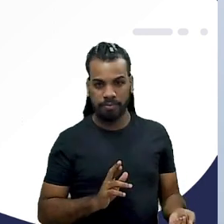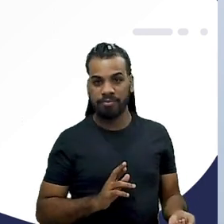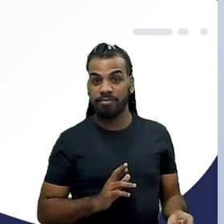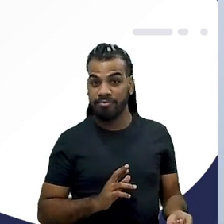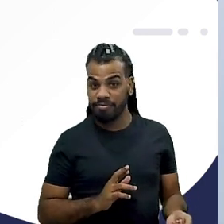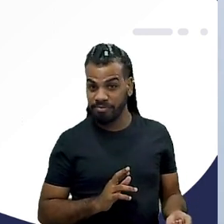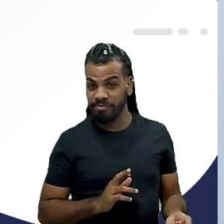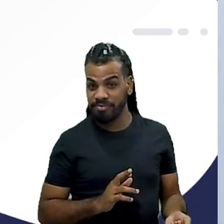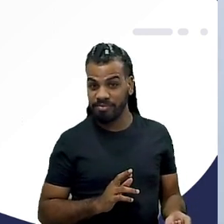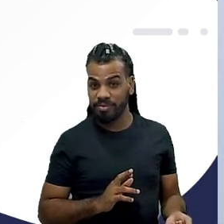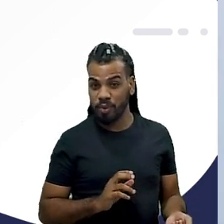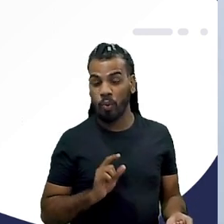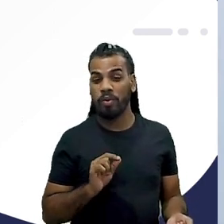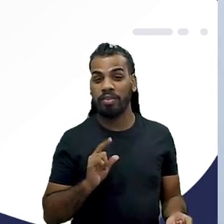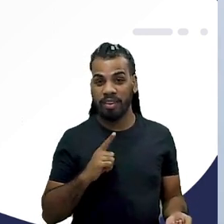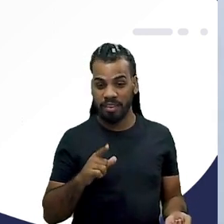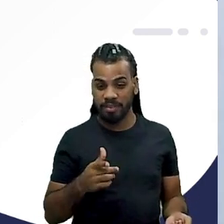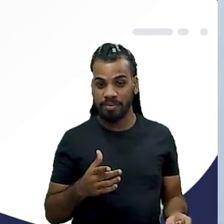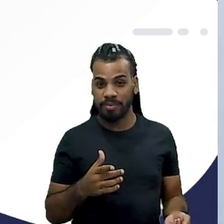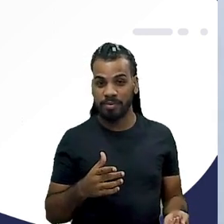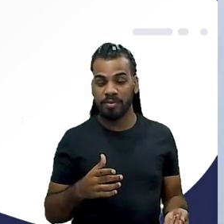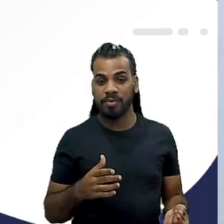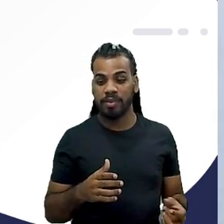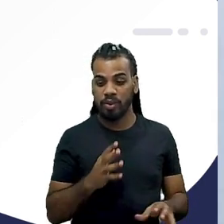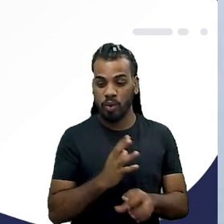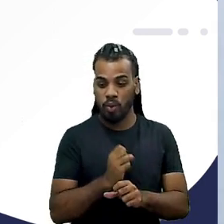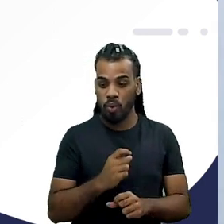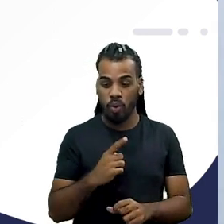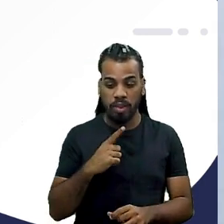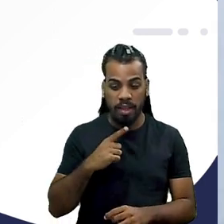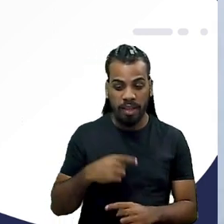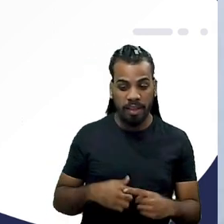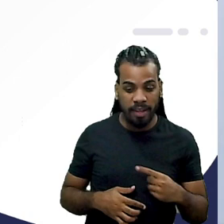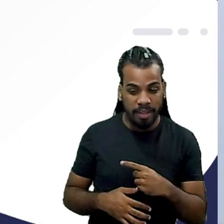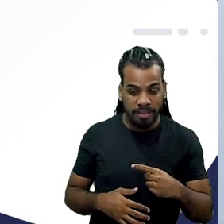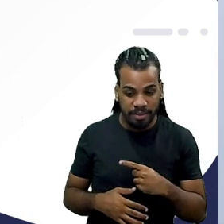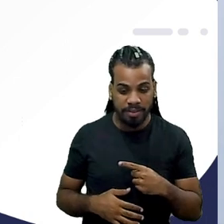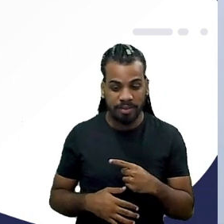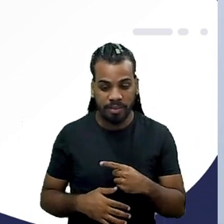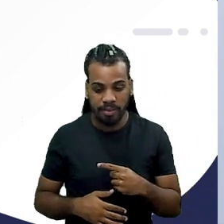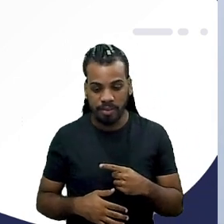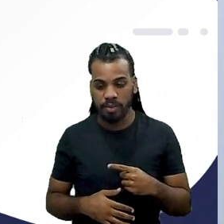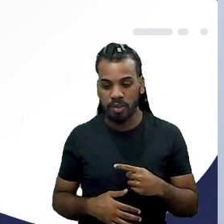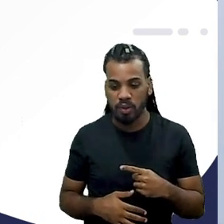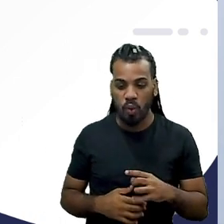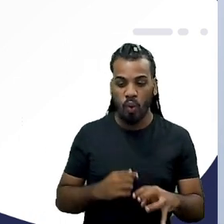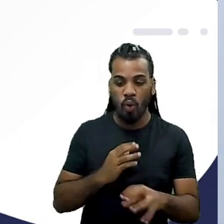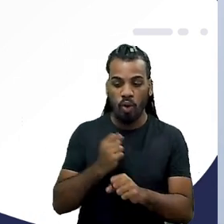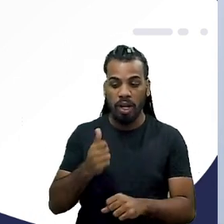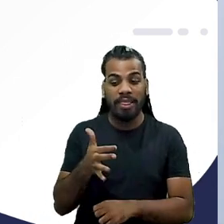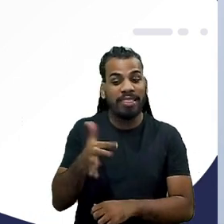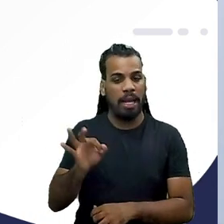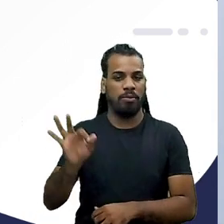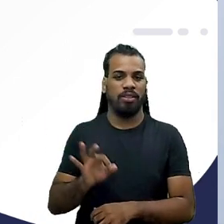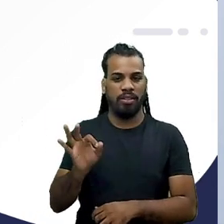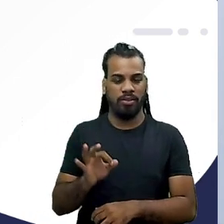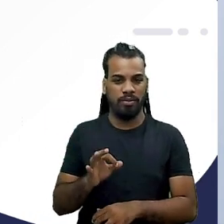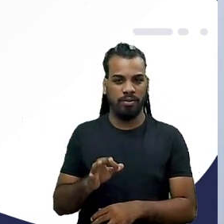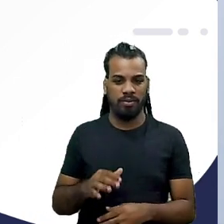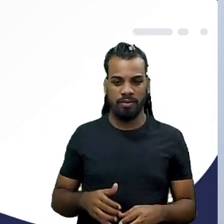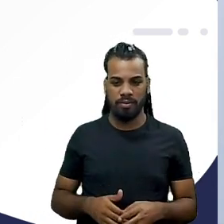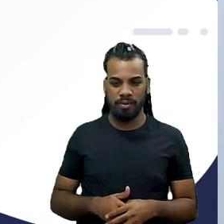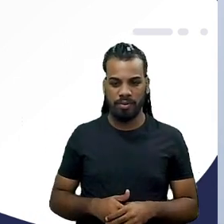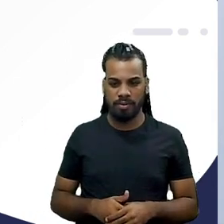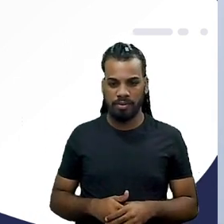a gente observou aí? E o lucro dele está muito claro ali, ó. O lucro dele foi justamente 10%.